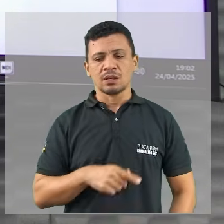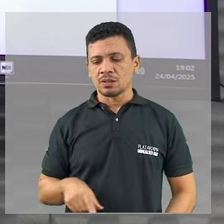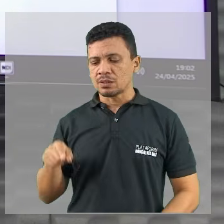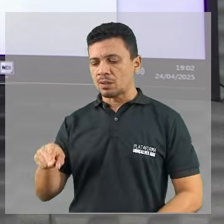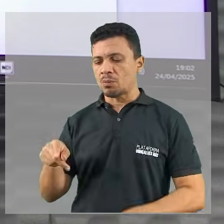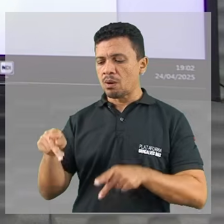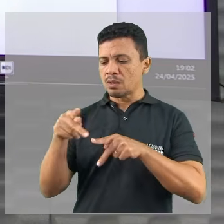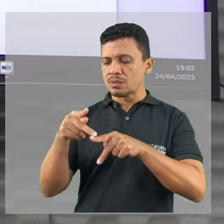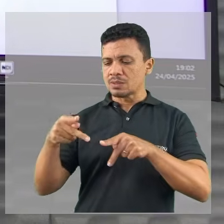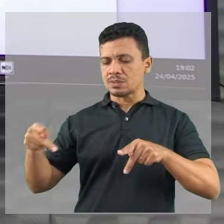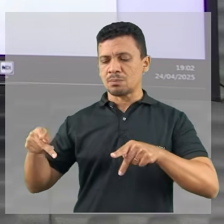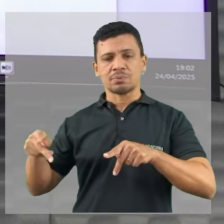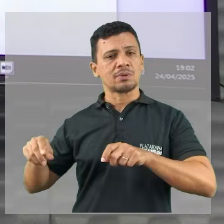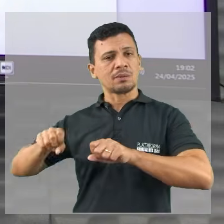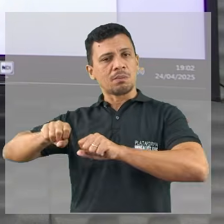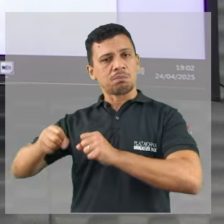proteína,